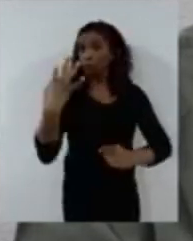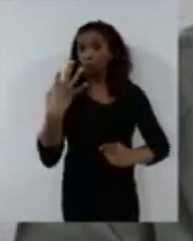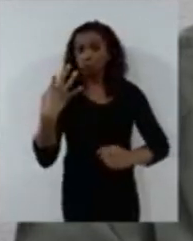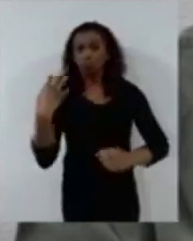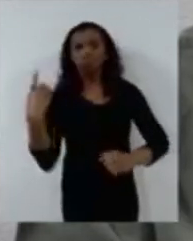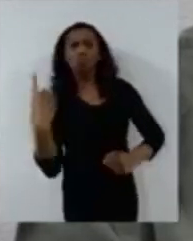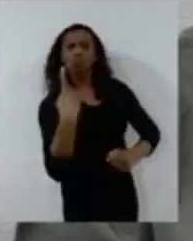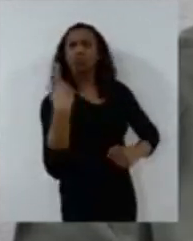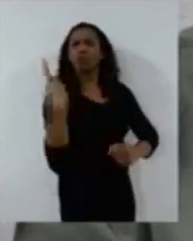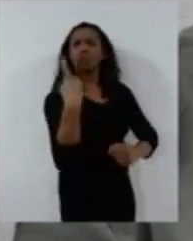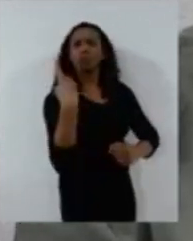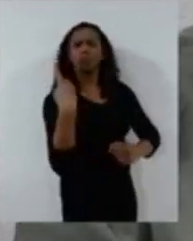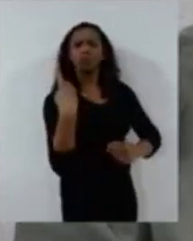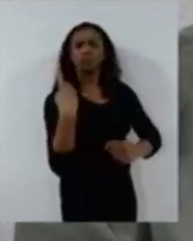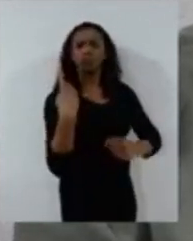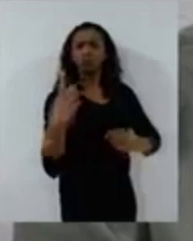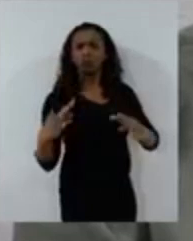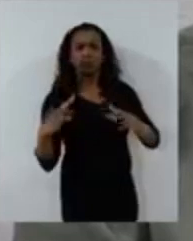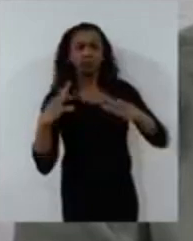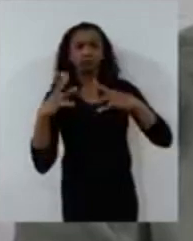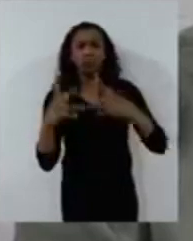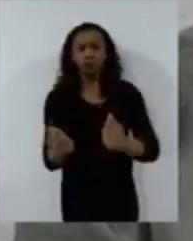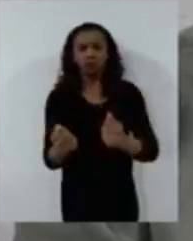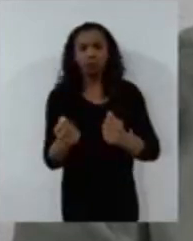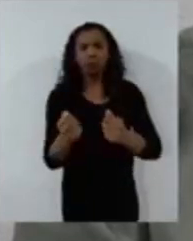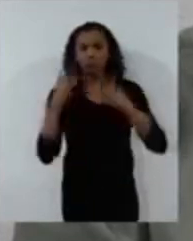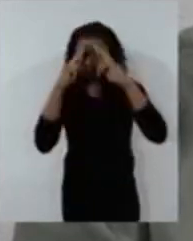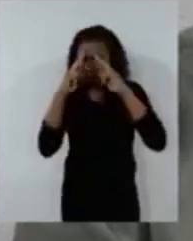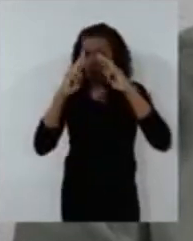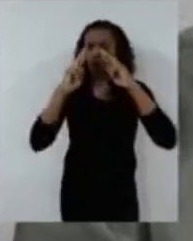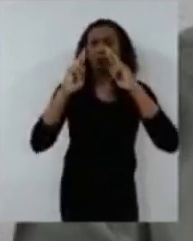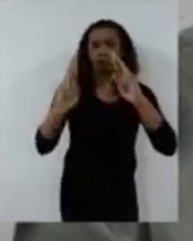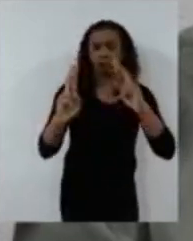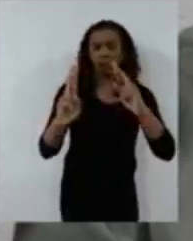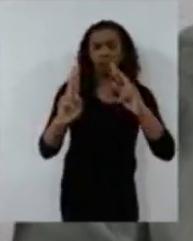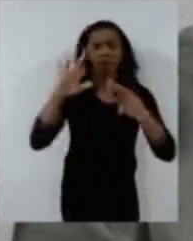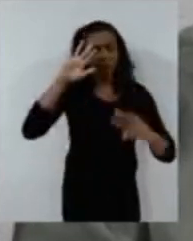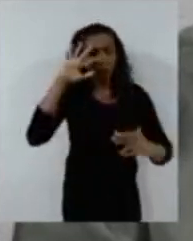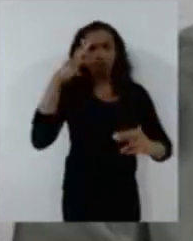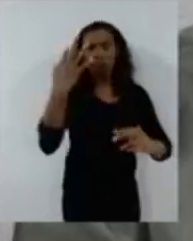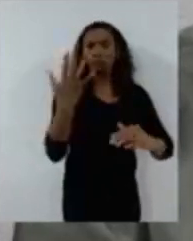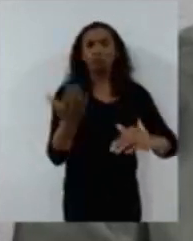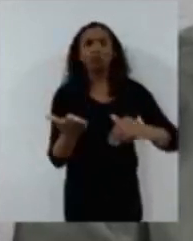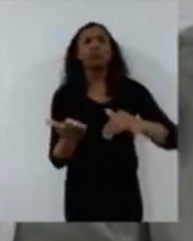unanimidade, acatar a recomendação do Ministério Público.